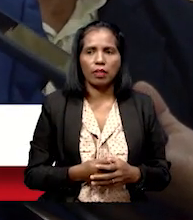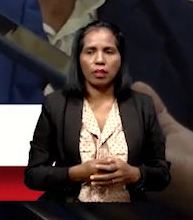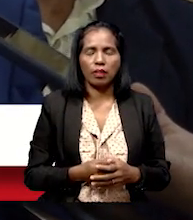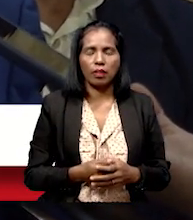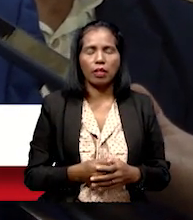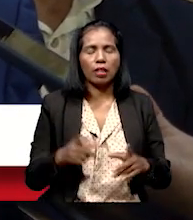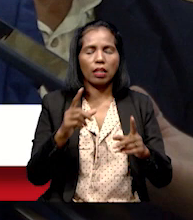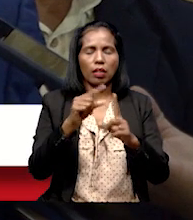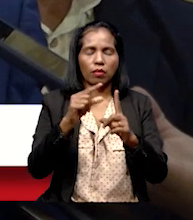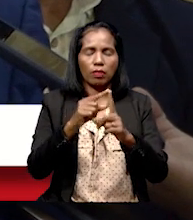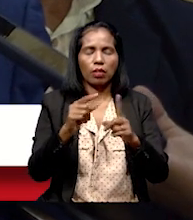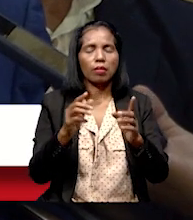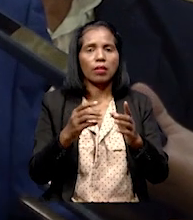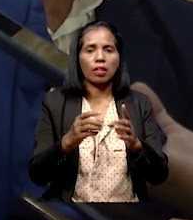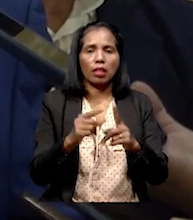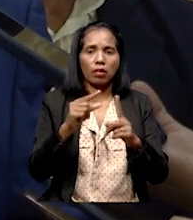de que polêmica bot la halima.